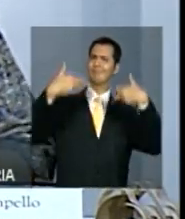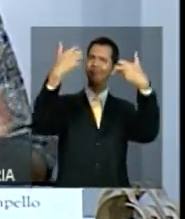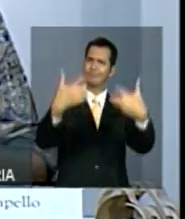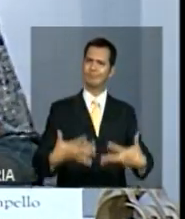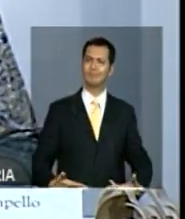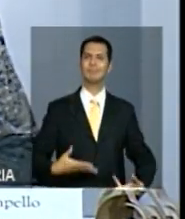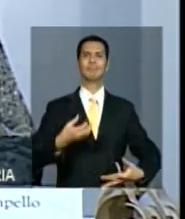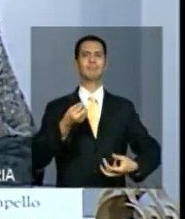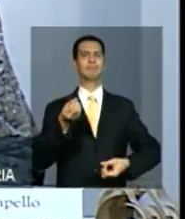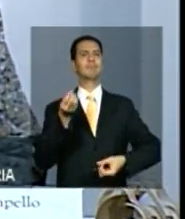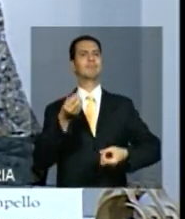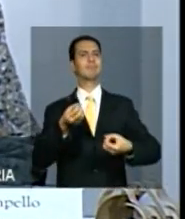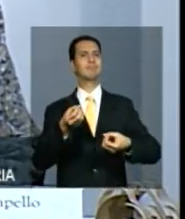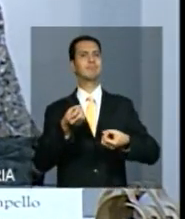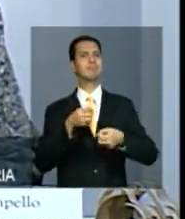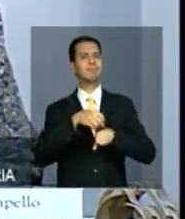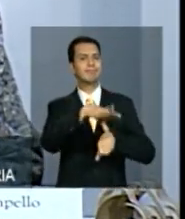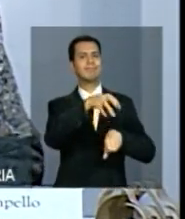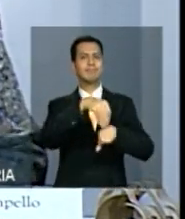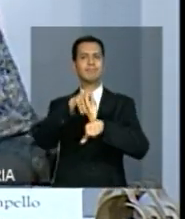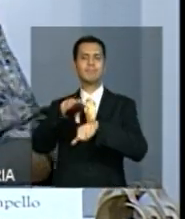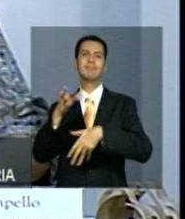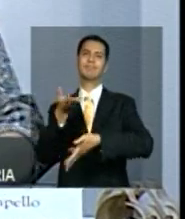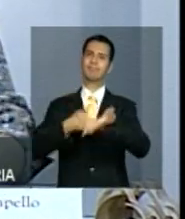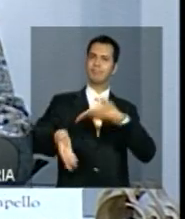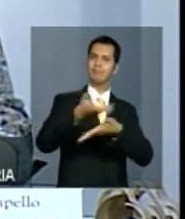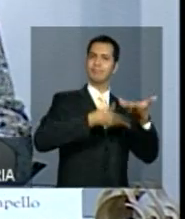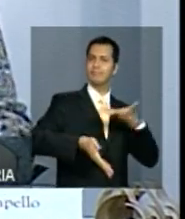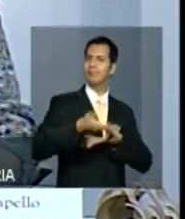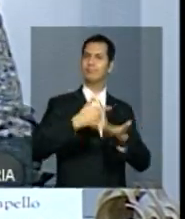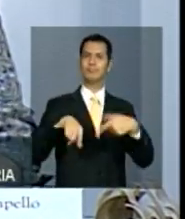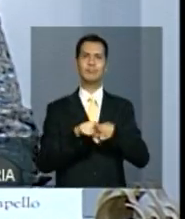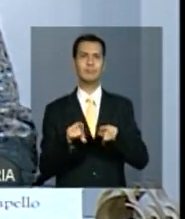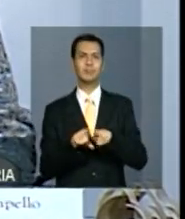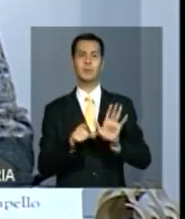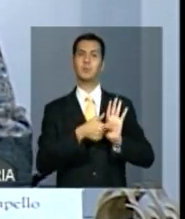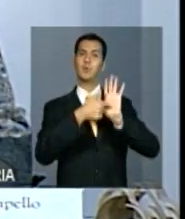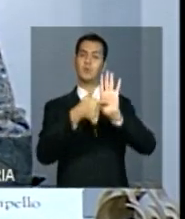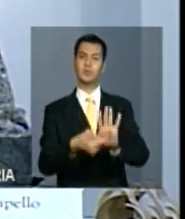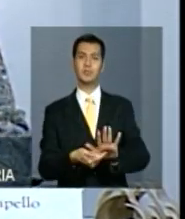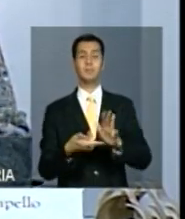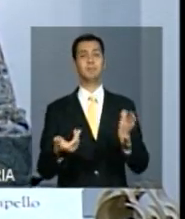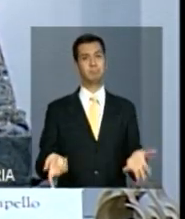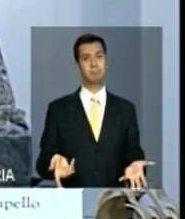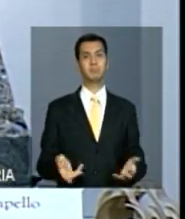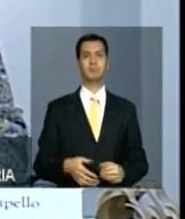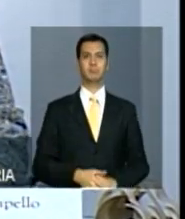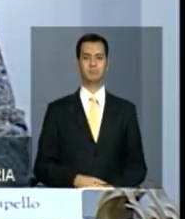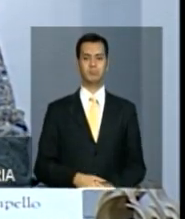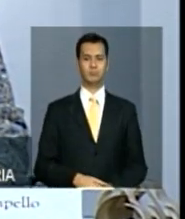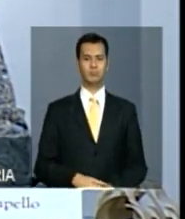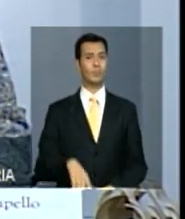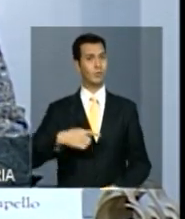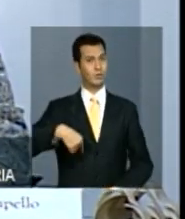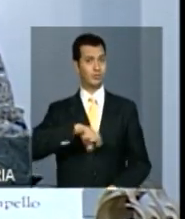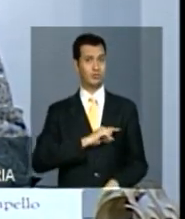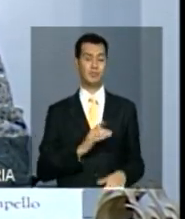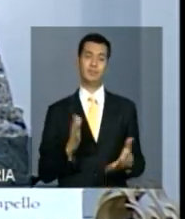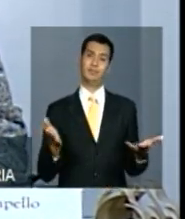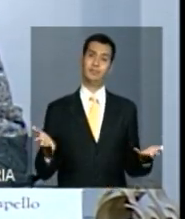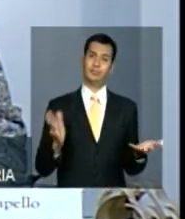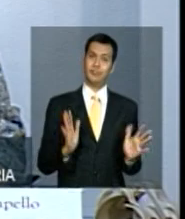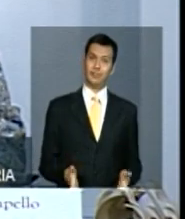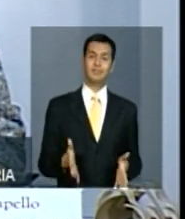experiências e mostrar esses resultados ados e aproveitamos para fazer essa Celebrar esse um